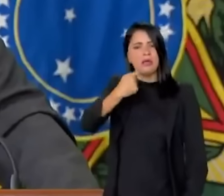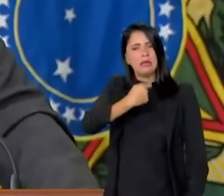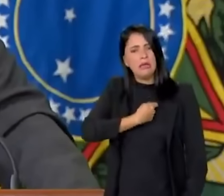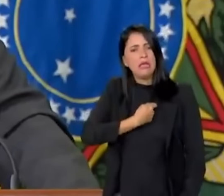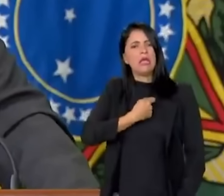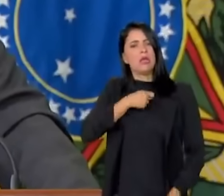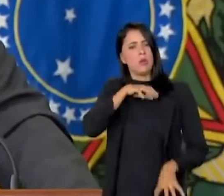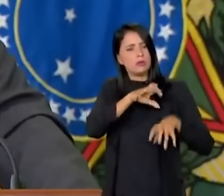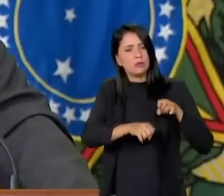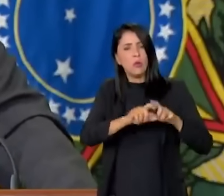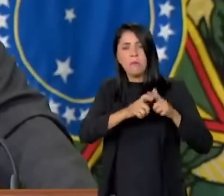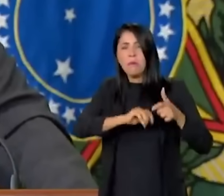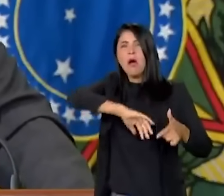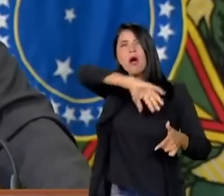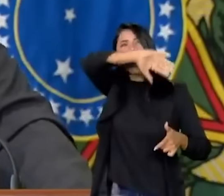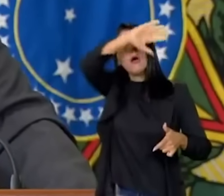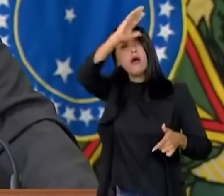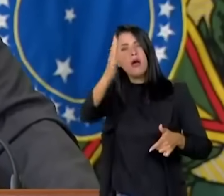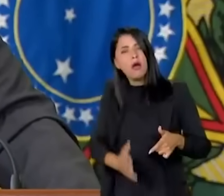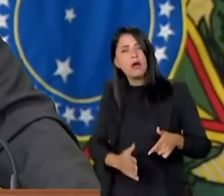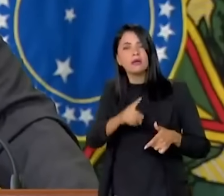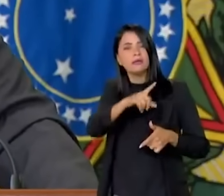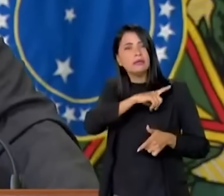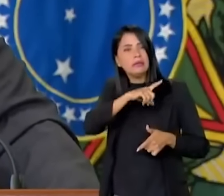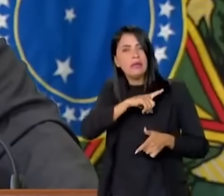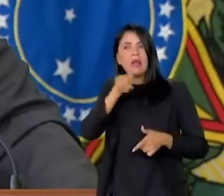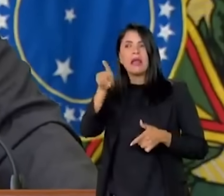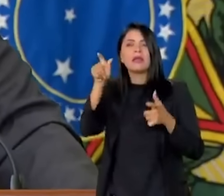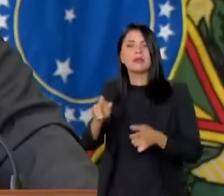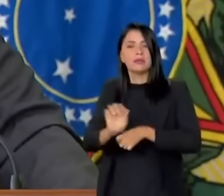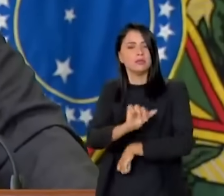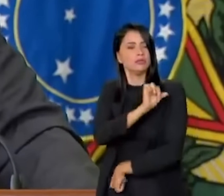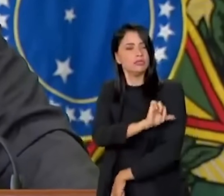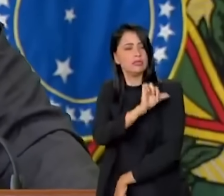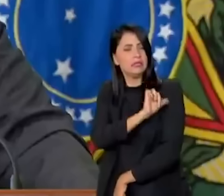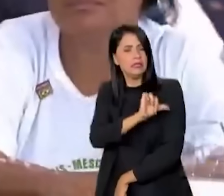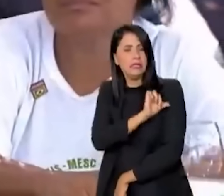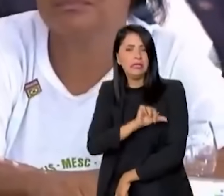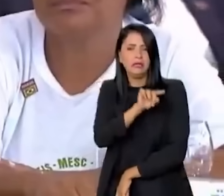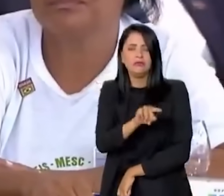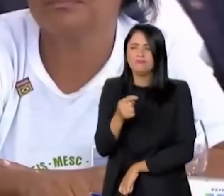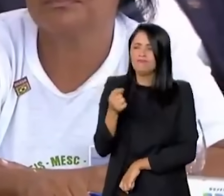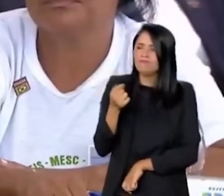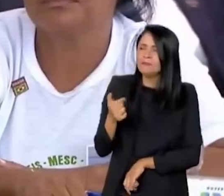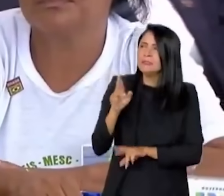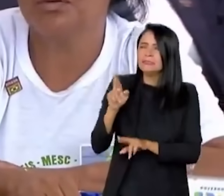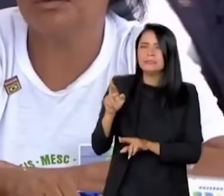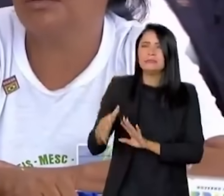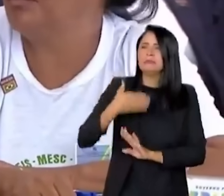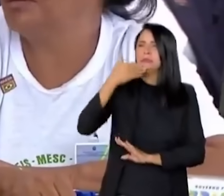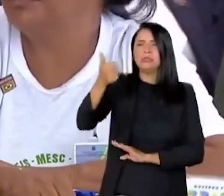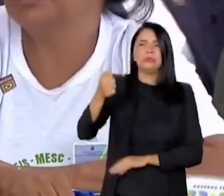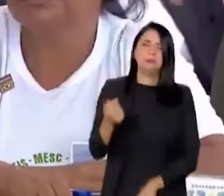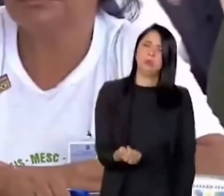maior lixão da América Latina no Rio de Janeiro, sabe, que possivelmente tinha pouca perspectiva de vida,